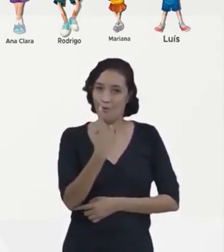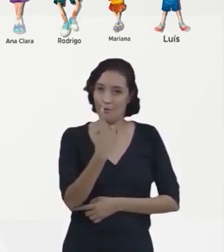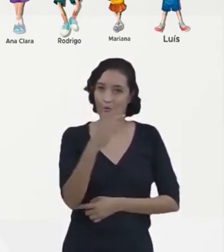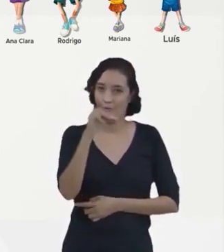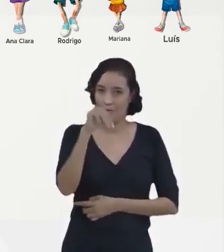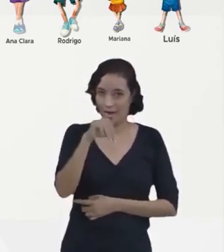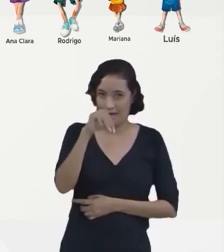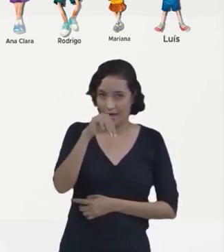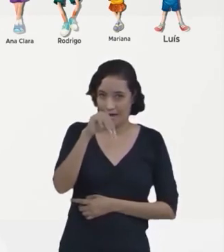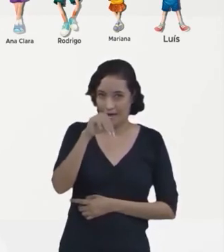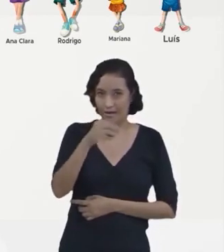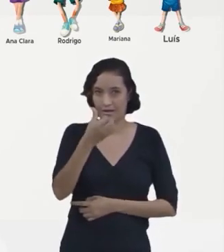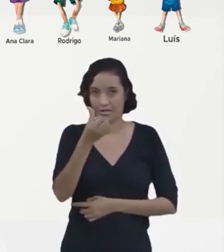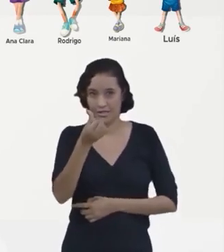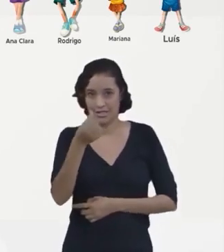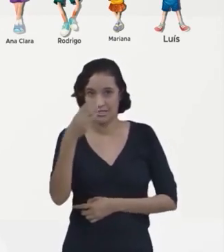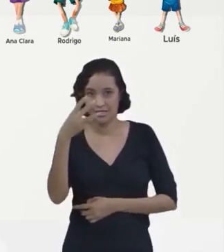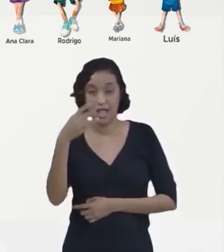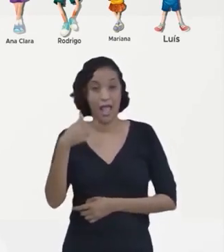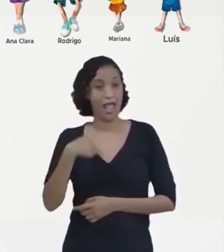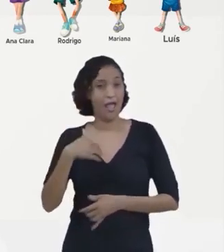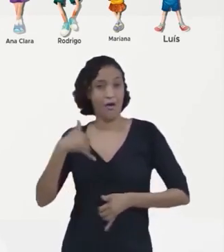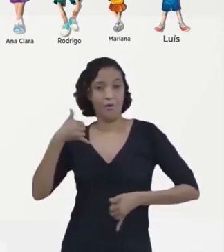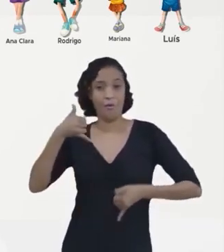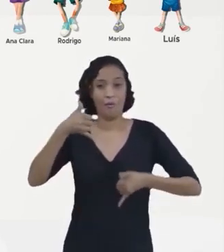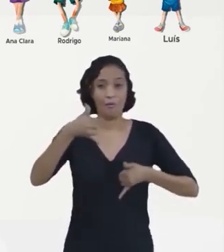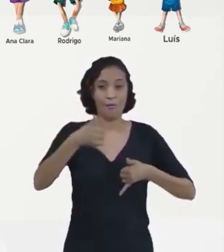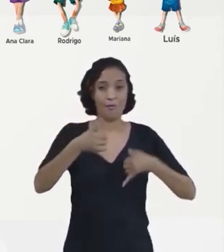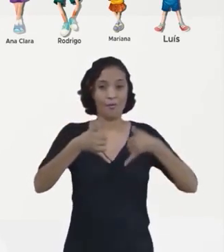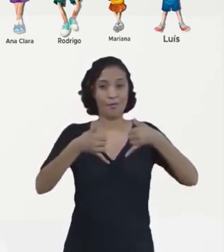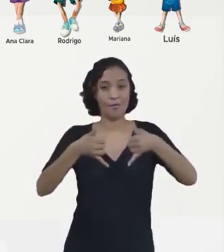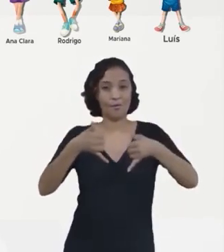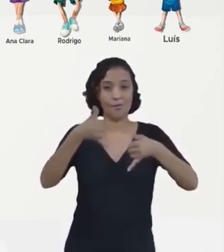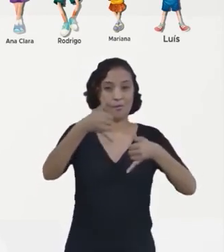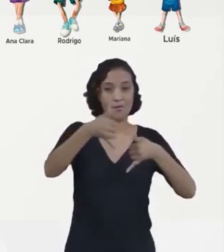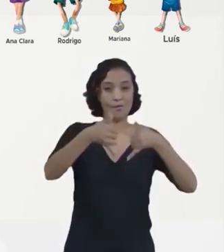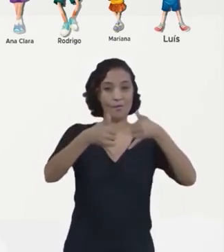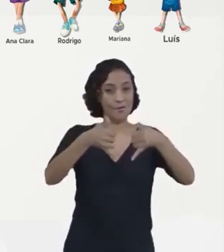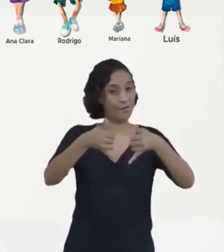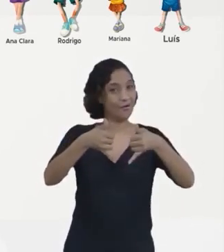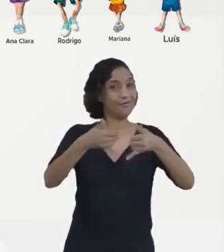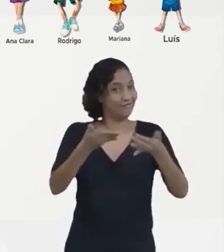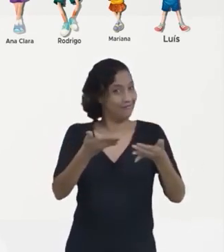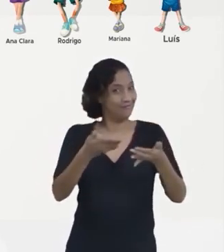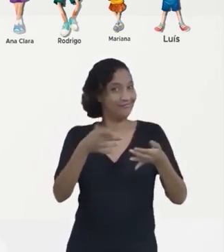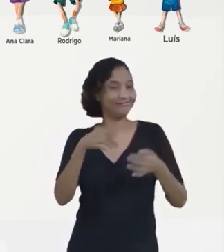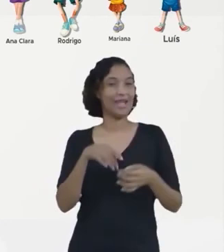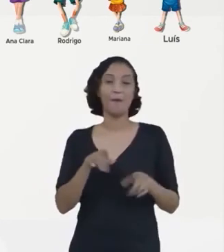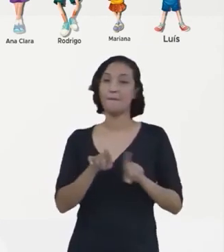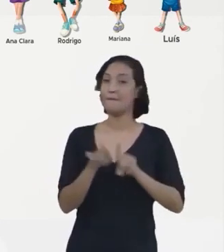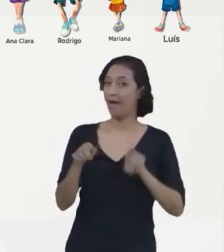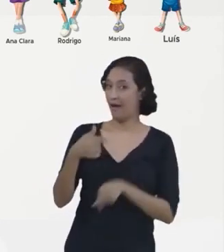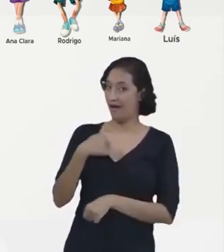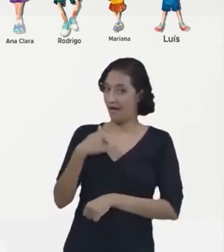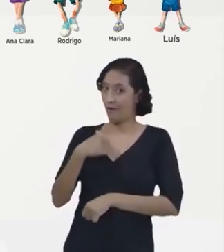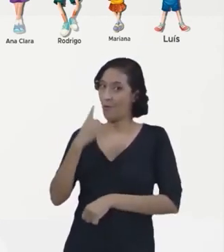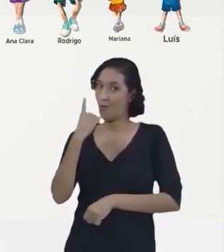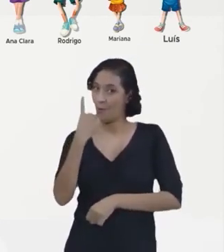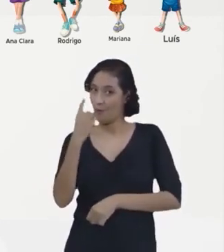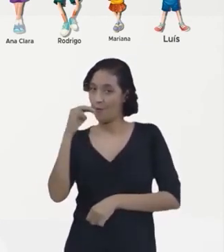1,63 m. Eu pareço alta por causa do salto, que tem centímetros a mais. Mas a minha altura é